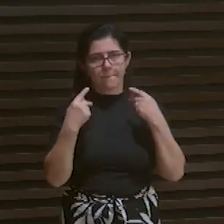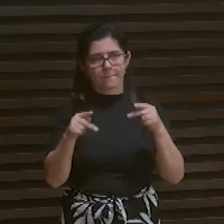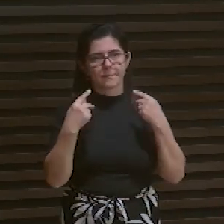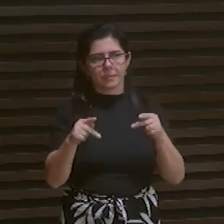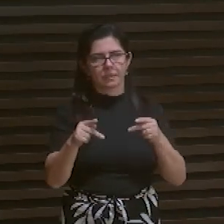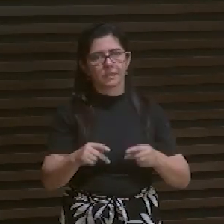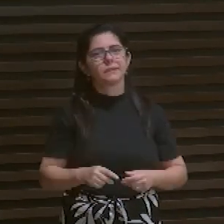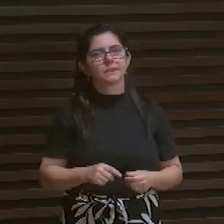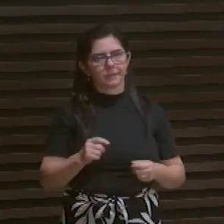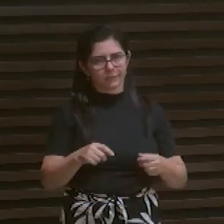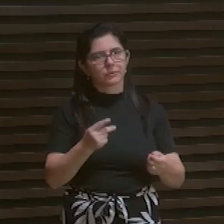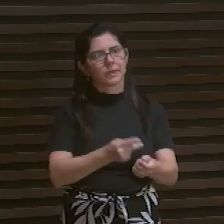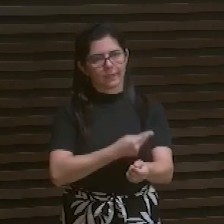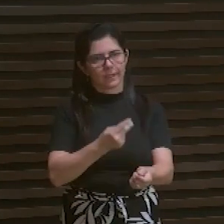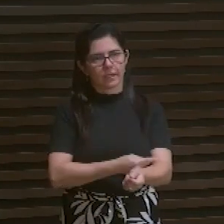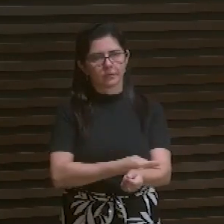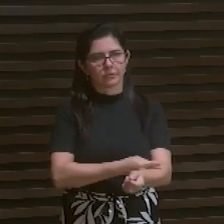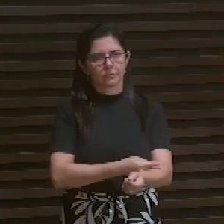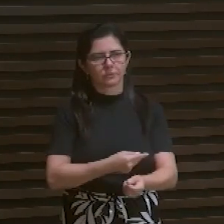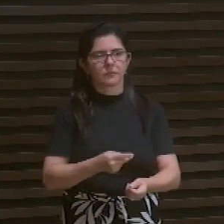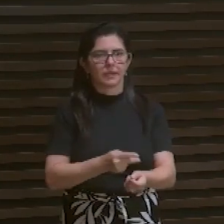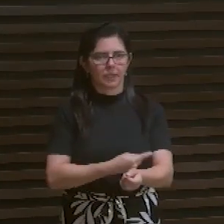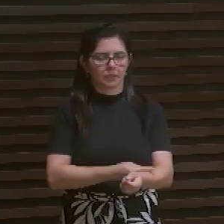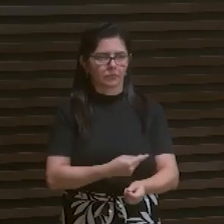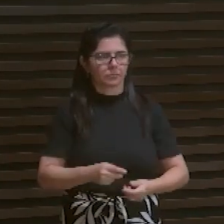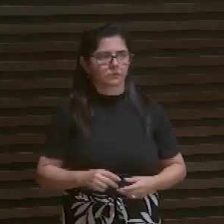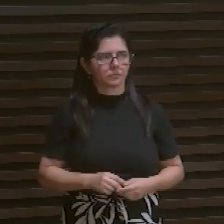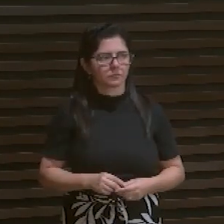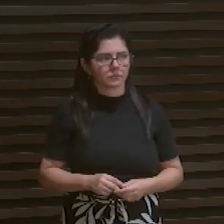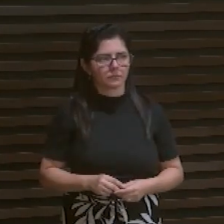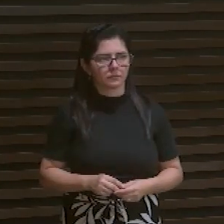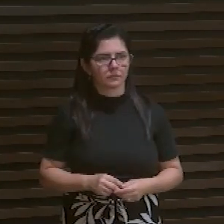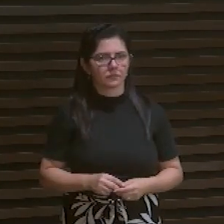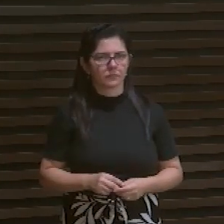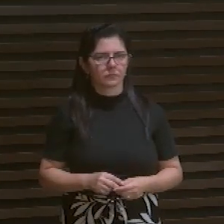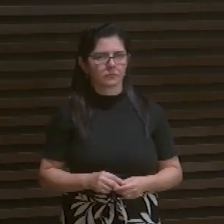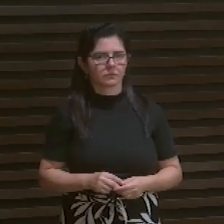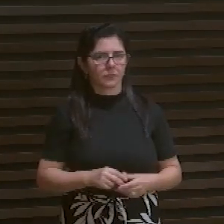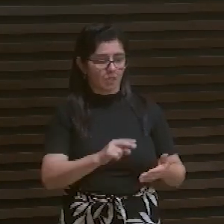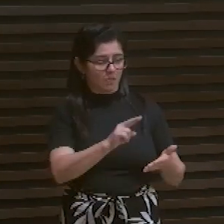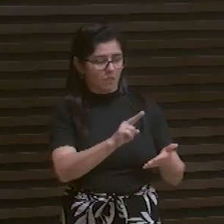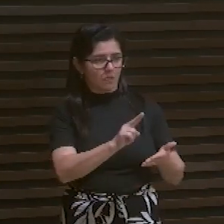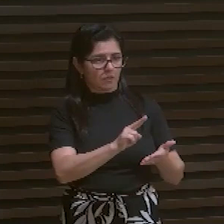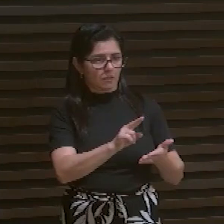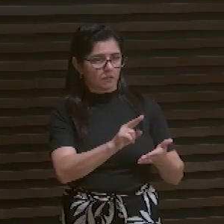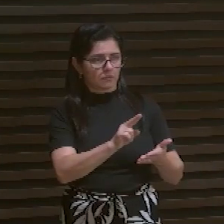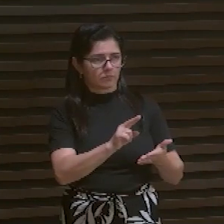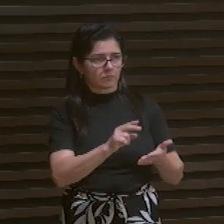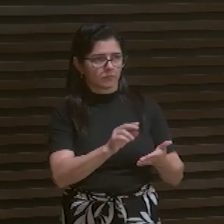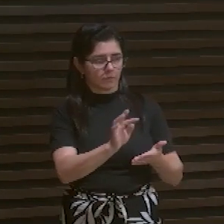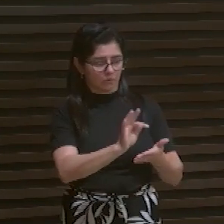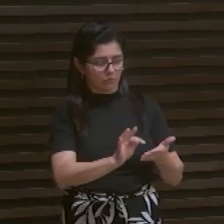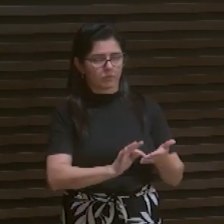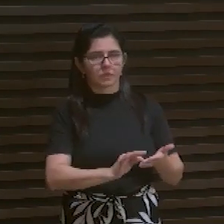Isso é um problema. É um culto à personalidade, basicamente, né? E aí, seguindo aqui no final do verso 3, do final do verso 5,